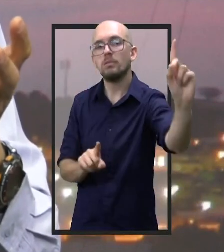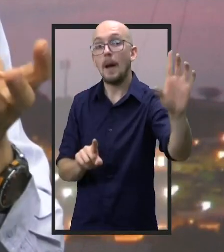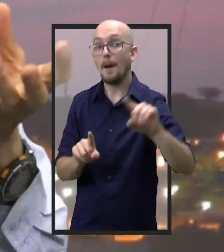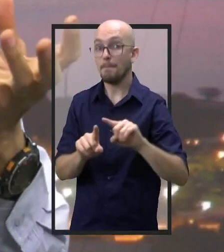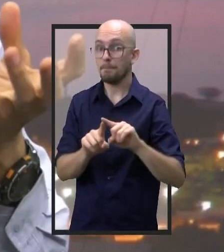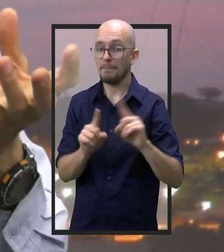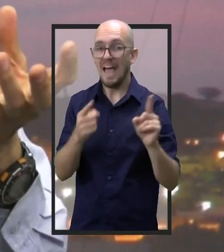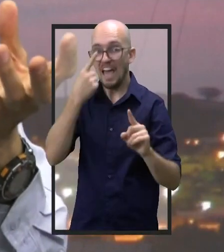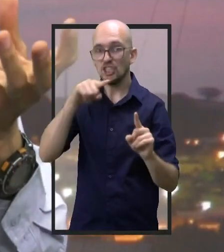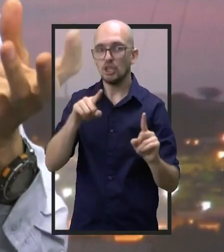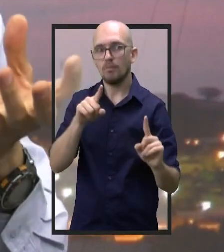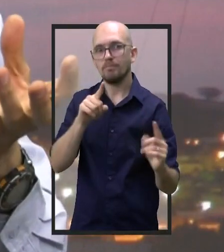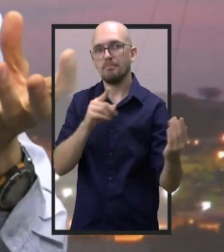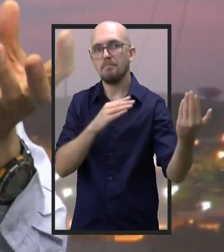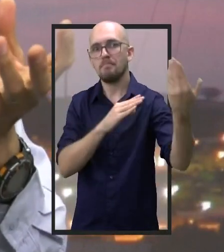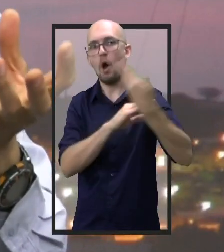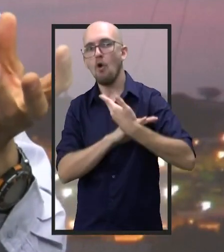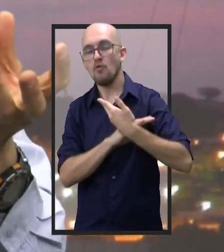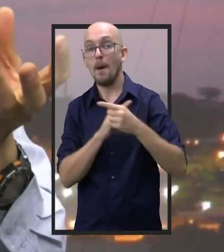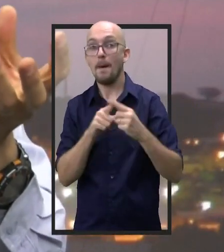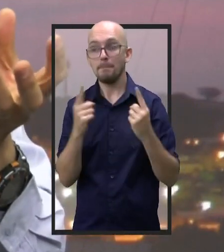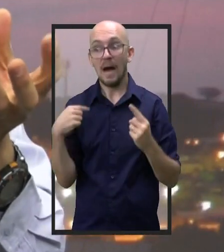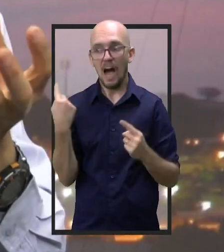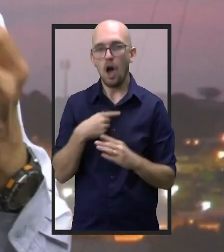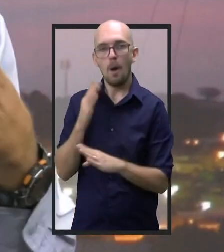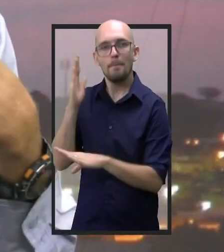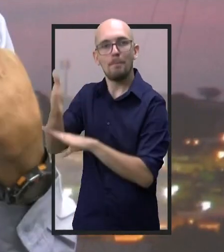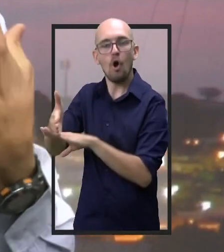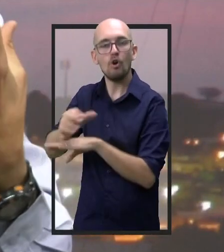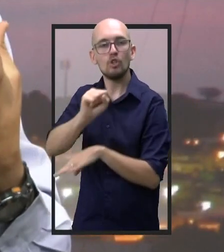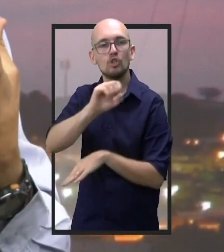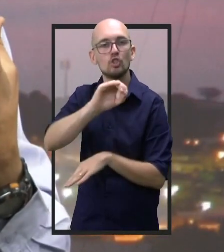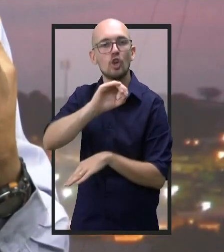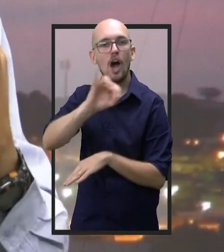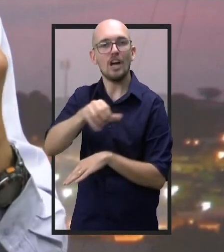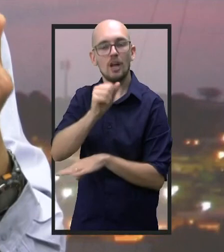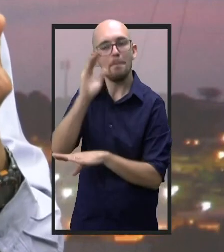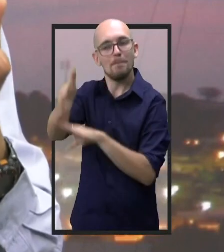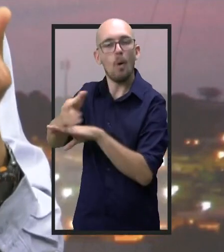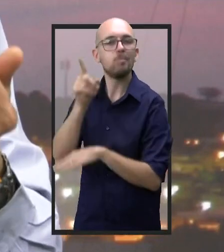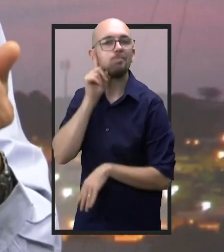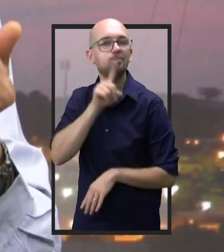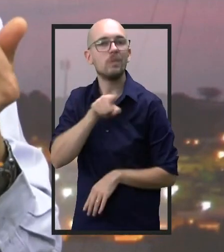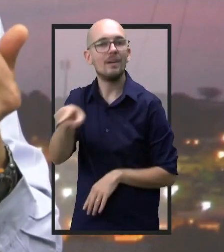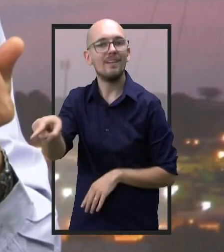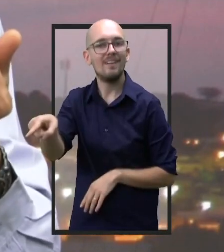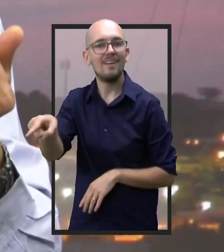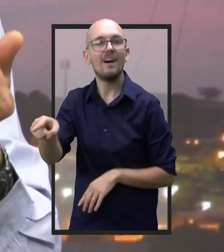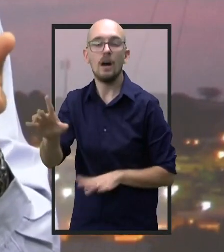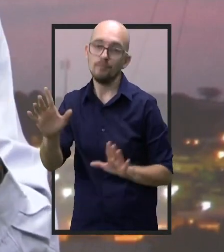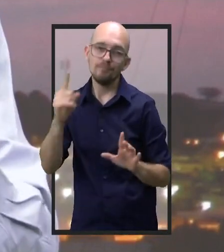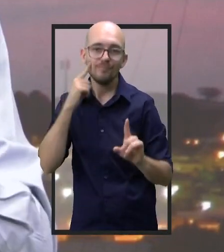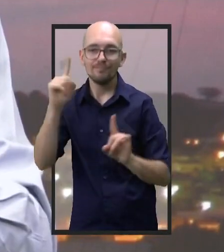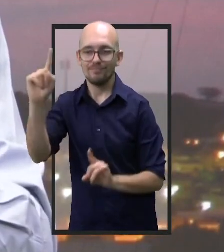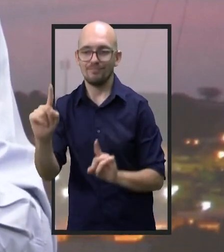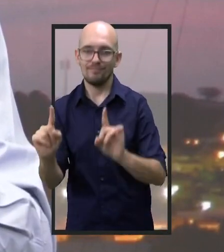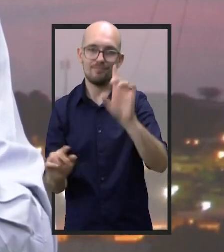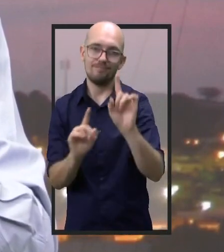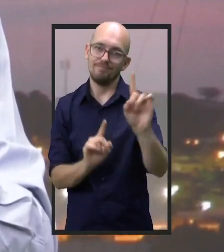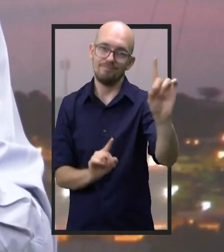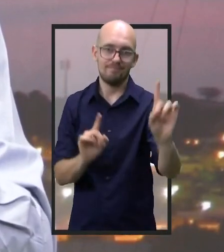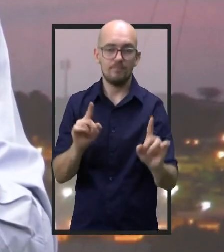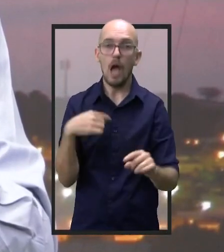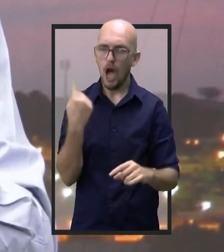soja. Olha que vigor de país, de nação. E de alguma maneira, nós estamos no contexto que nós